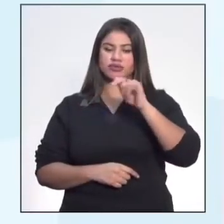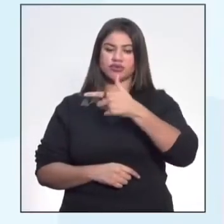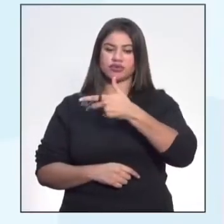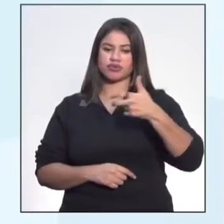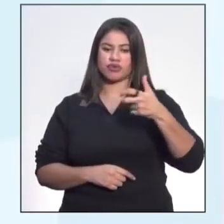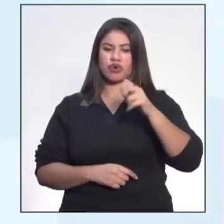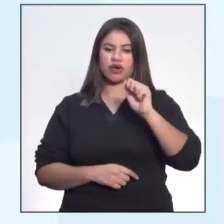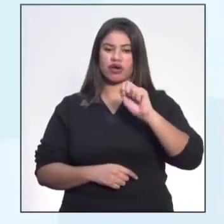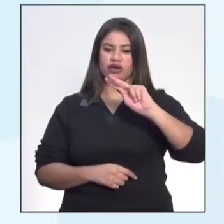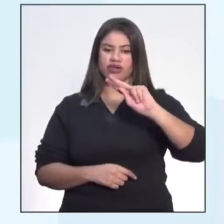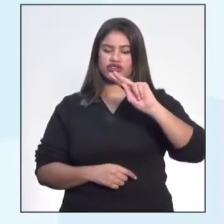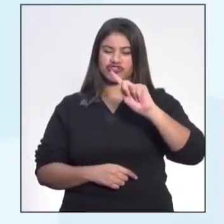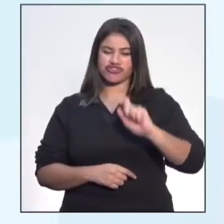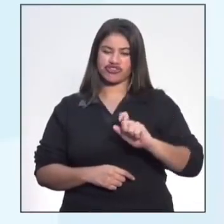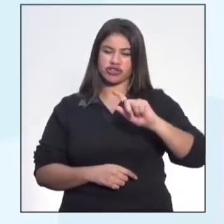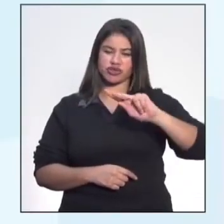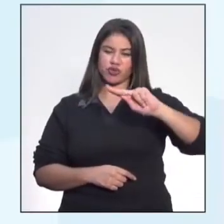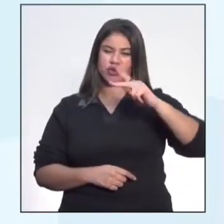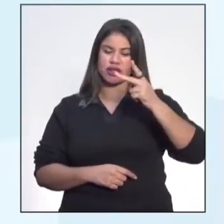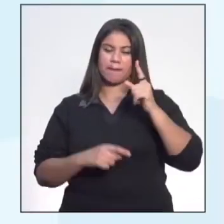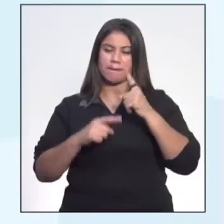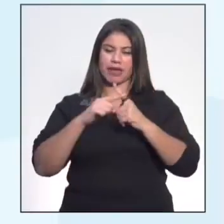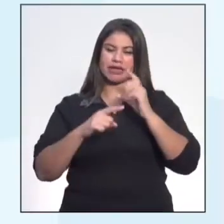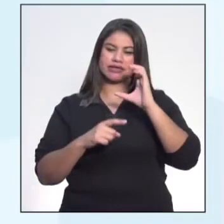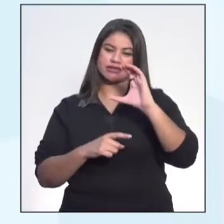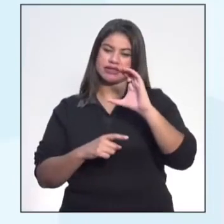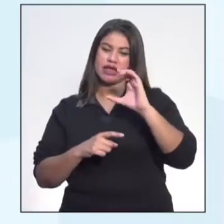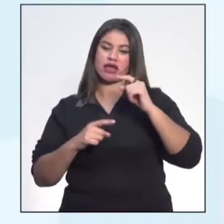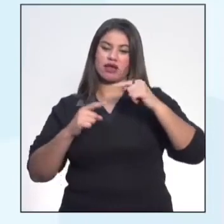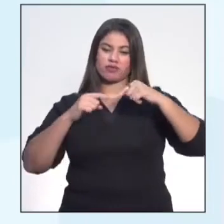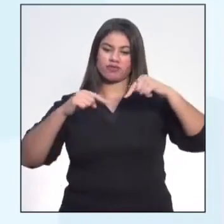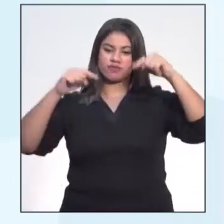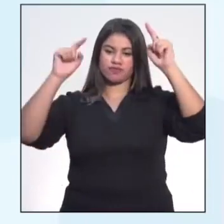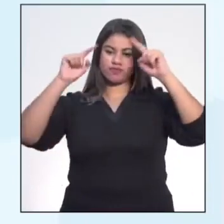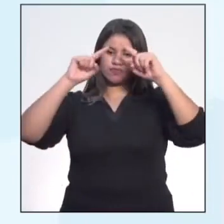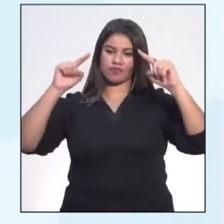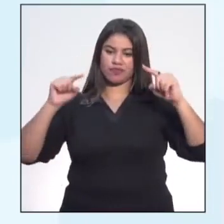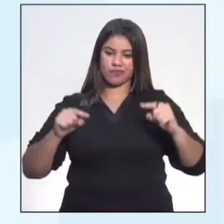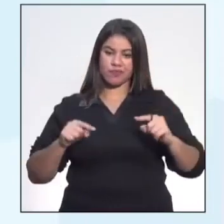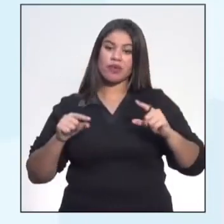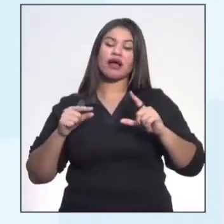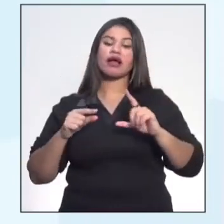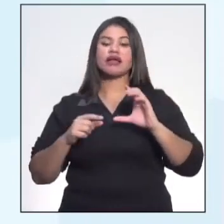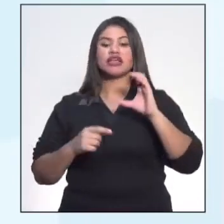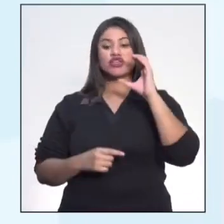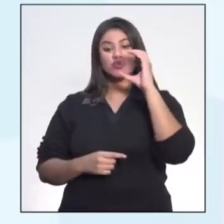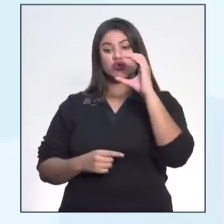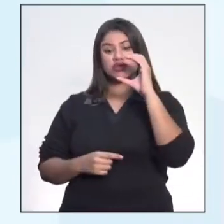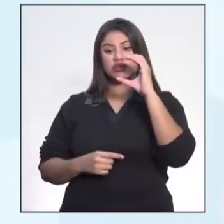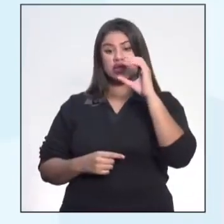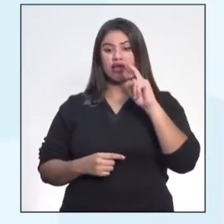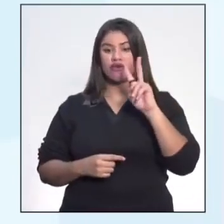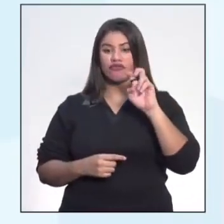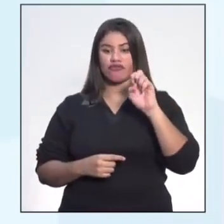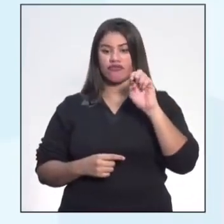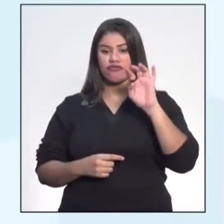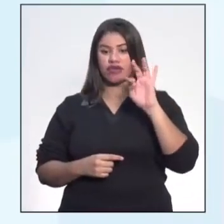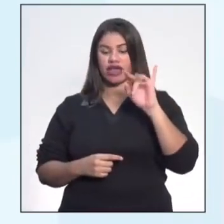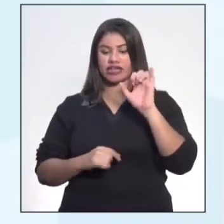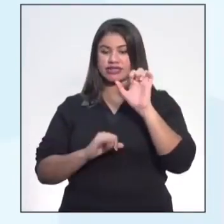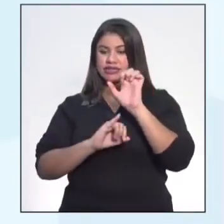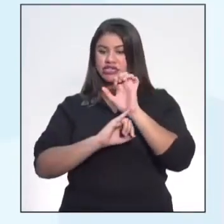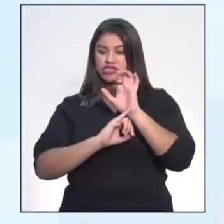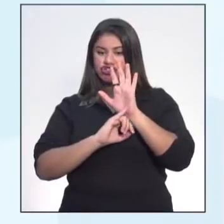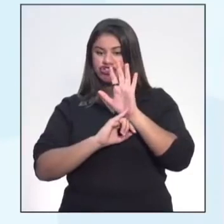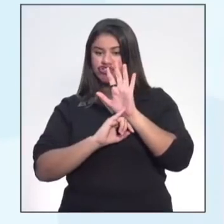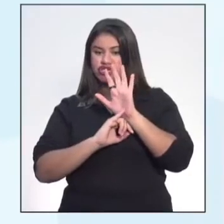também indica concavidade para cima ou para baixo, e esse c indica a posição do vértice no eixo y.